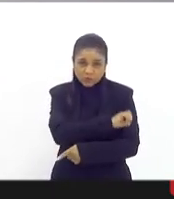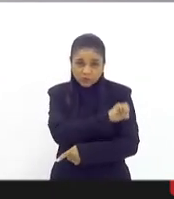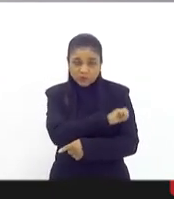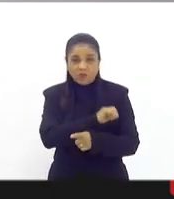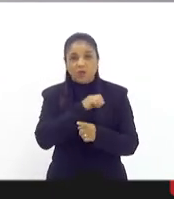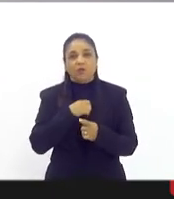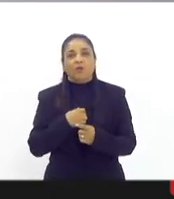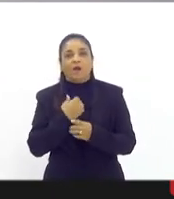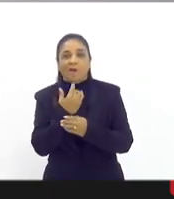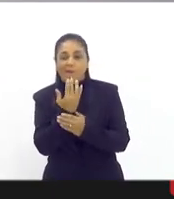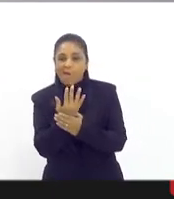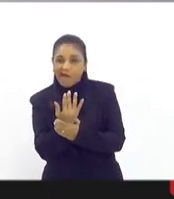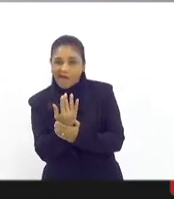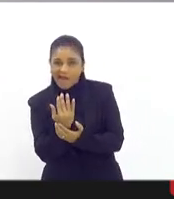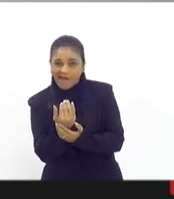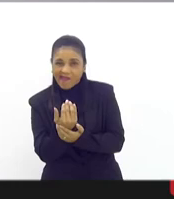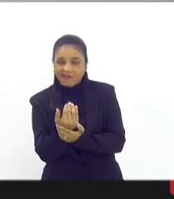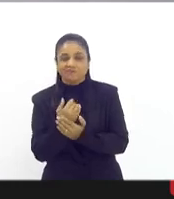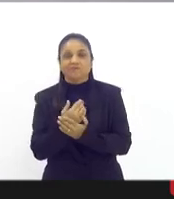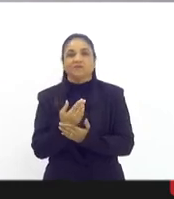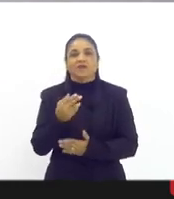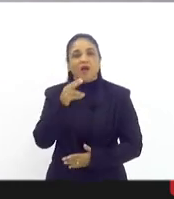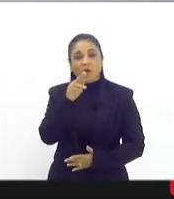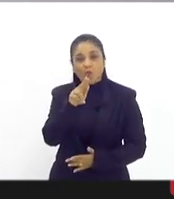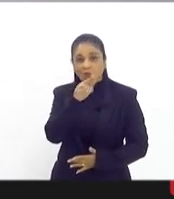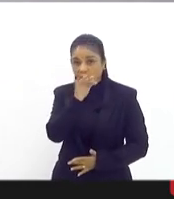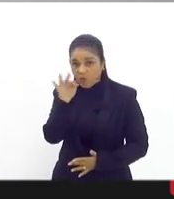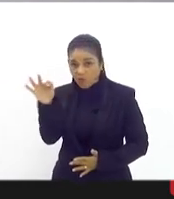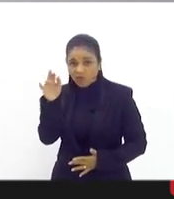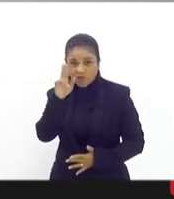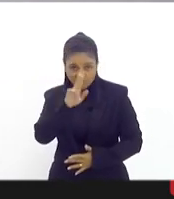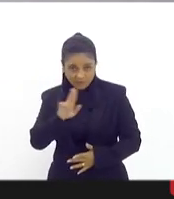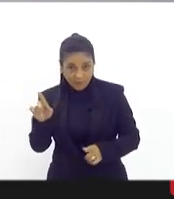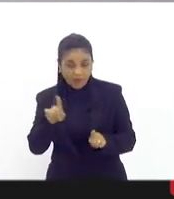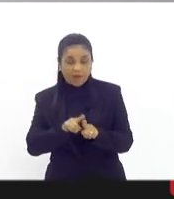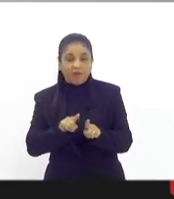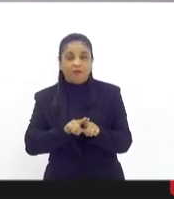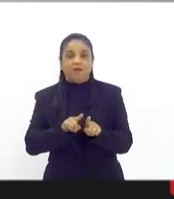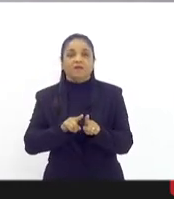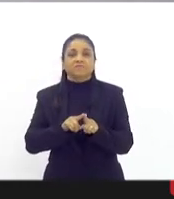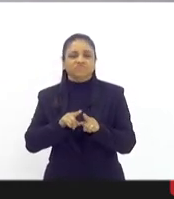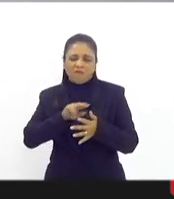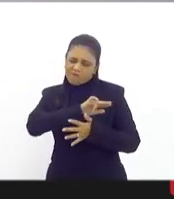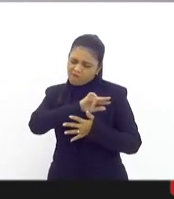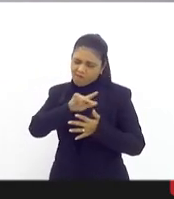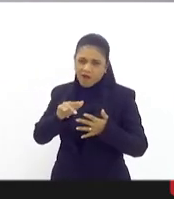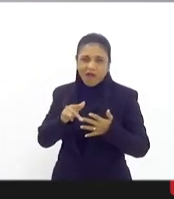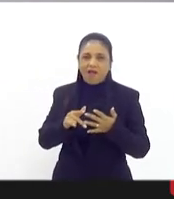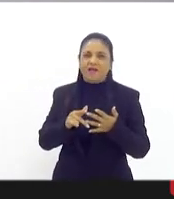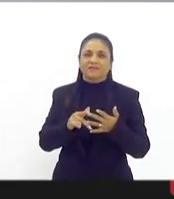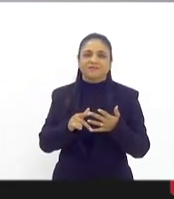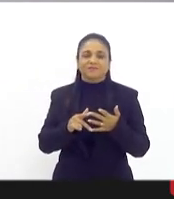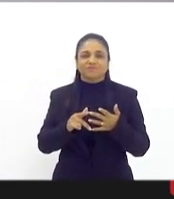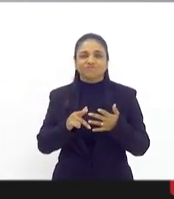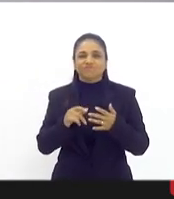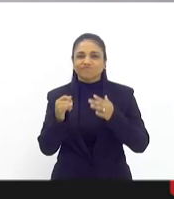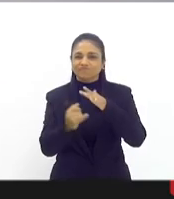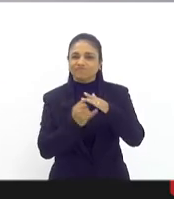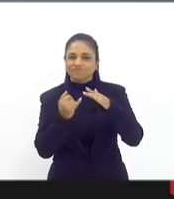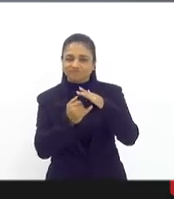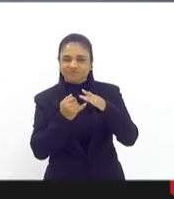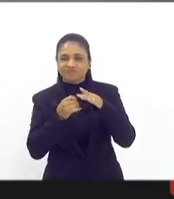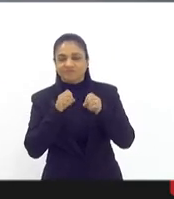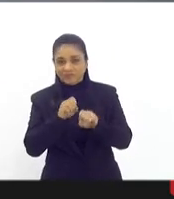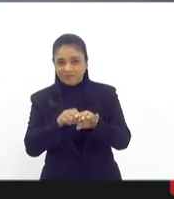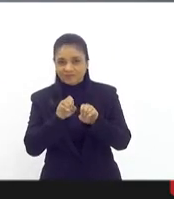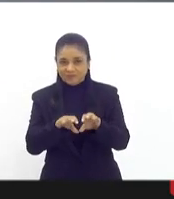UERJ, a Universidade também Fluminense, a UF, enfim, tem bastante gente bacana aqui da educação. Ô, Ingrid,